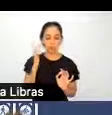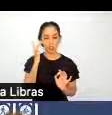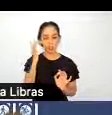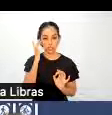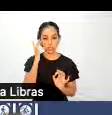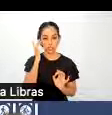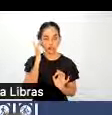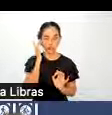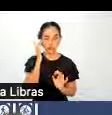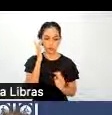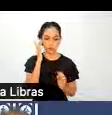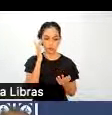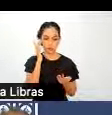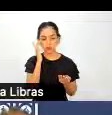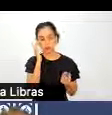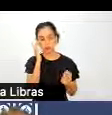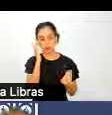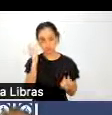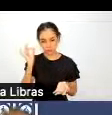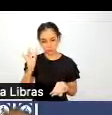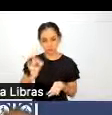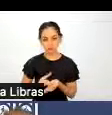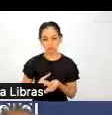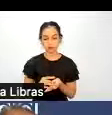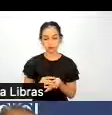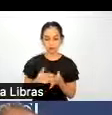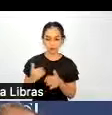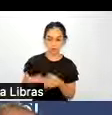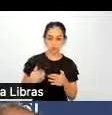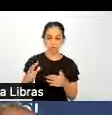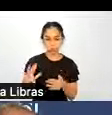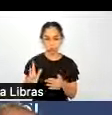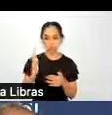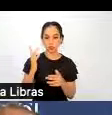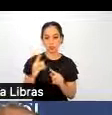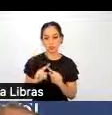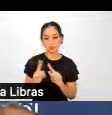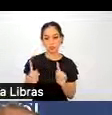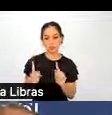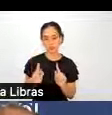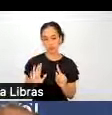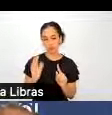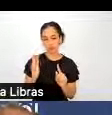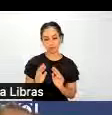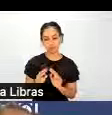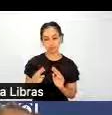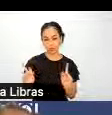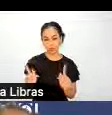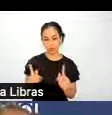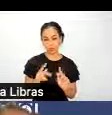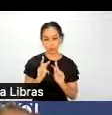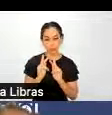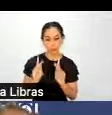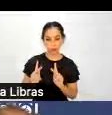achava-se que ia realmente se desdobrar bastante, mas não foi muito o que aconteceu. Foi um programa que